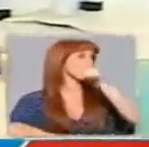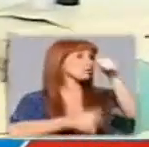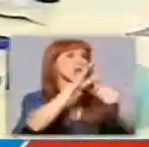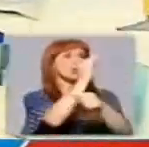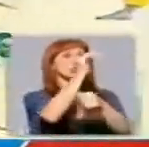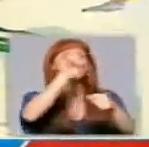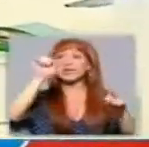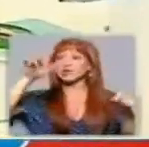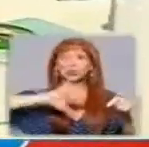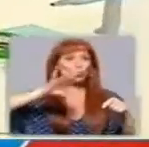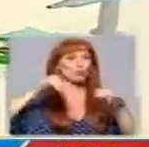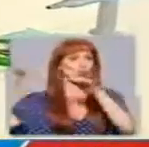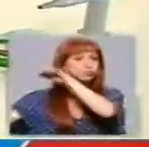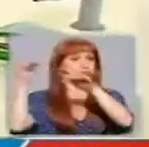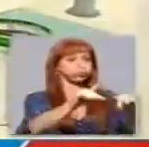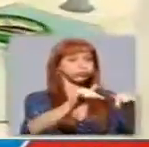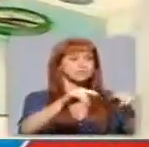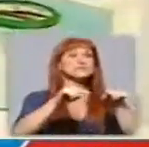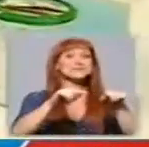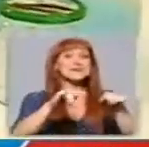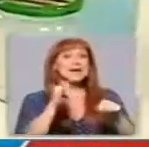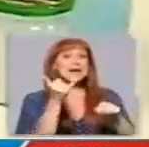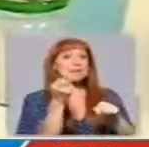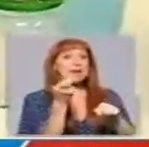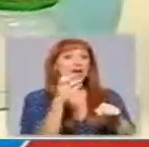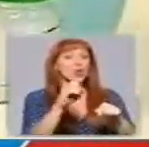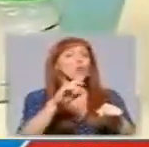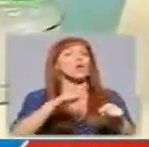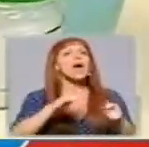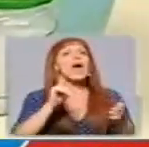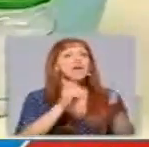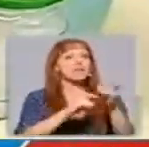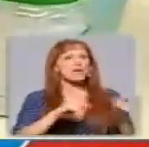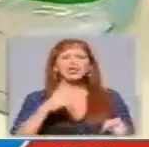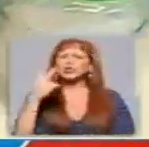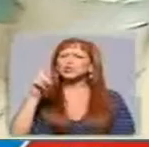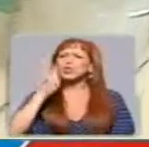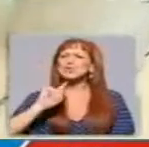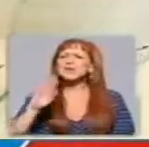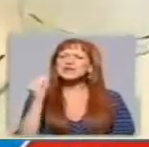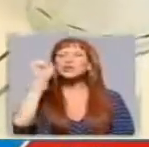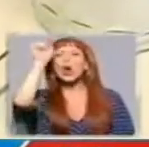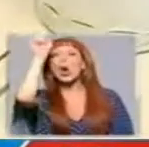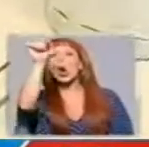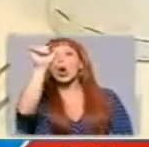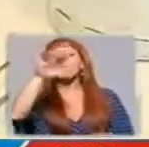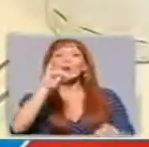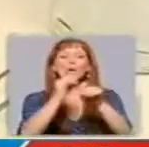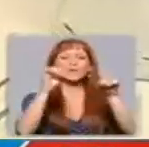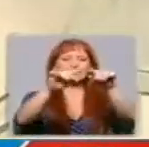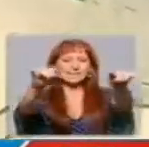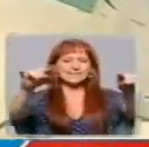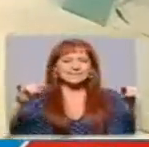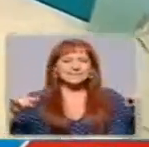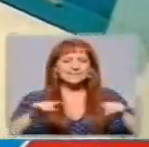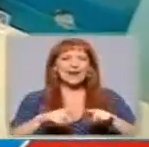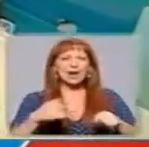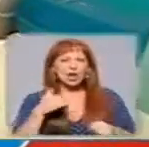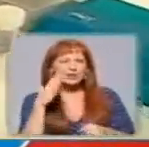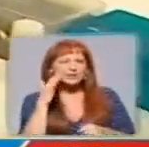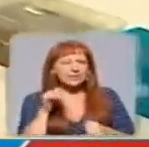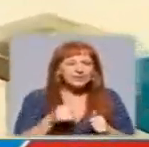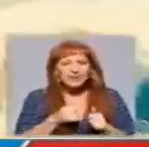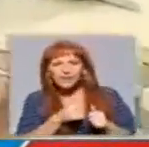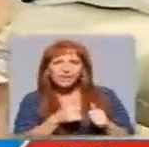melhores desenhos do mundo neste caso do mundo ibero-americano nós temos outras duas alunas lá dentro de uma outra sala que vamos